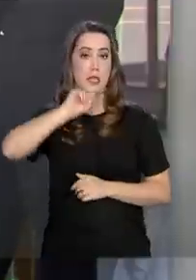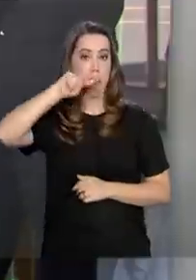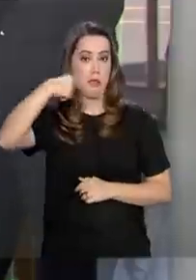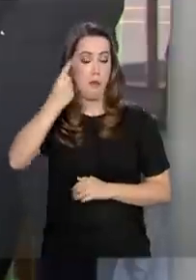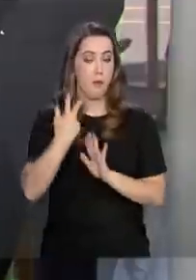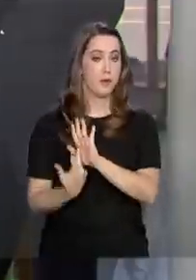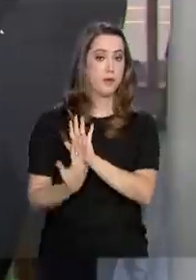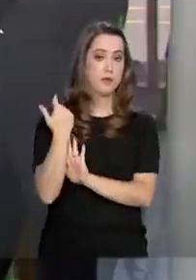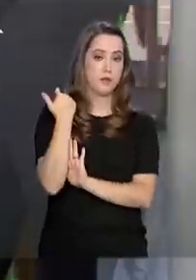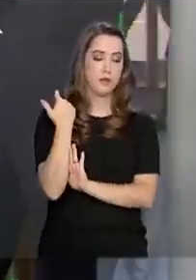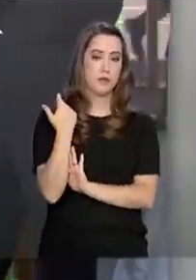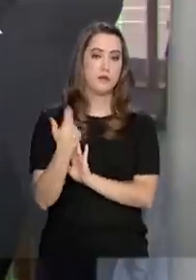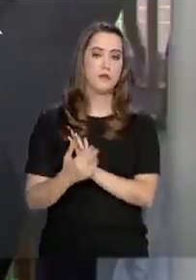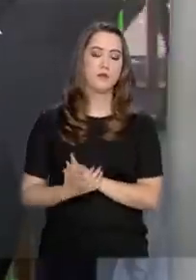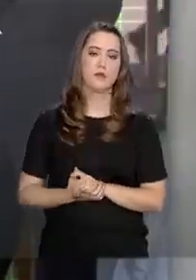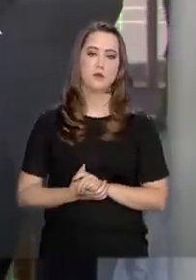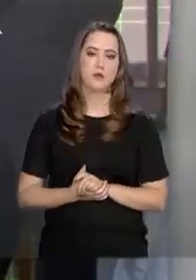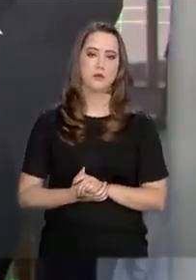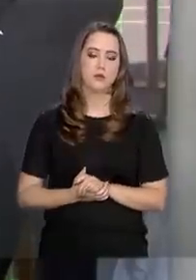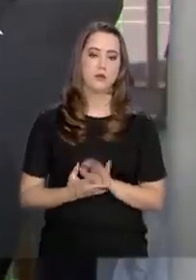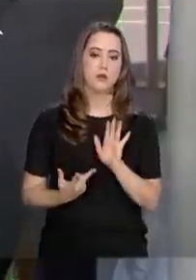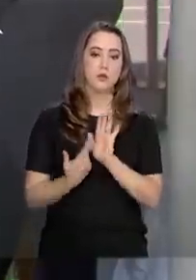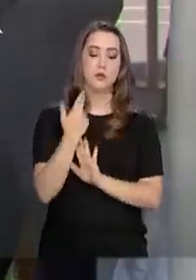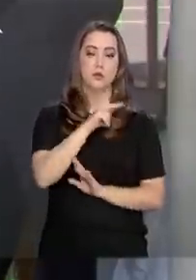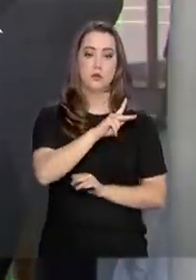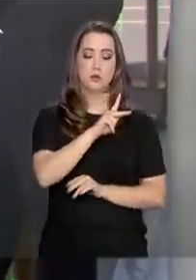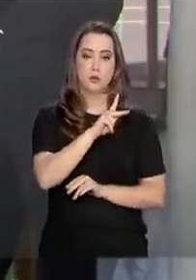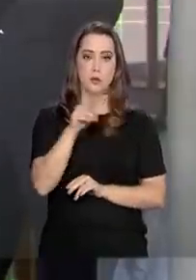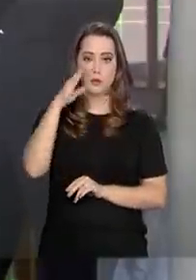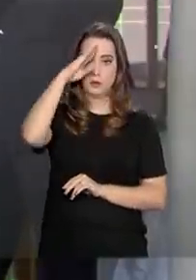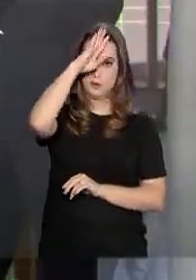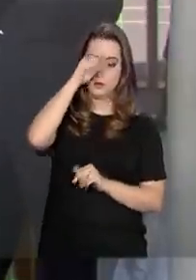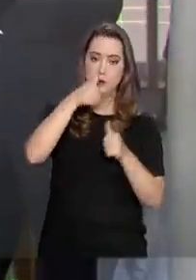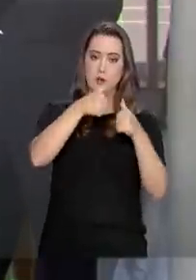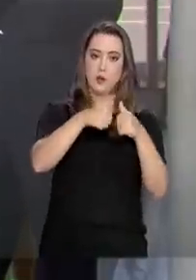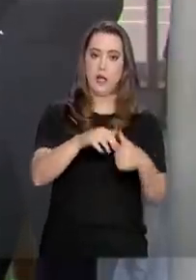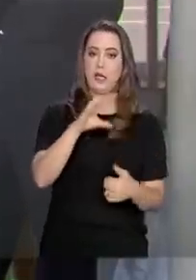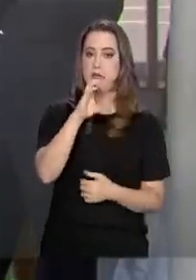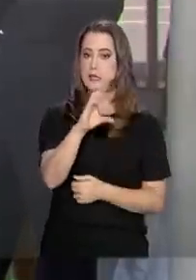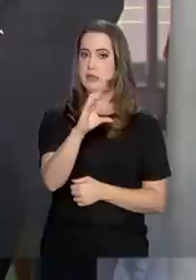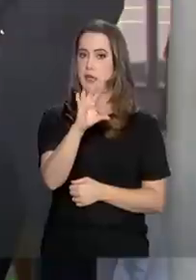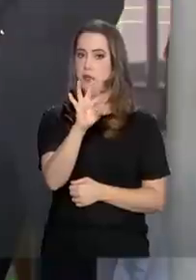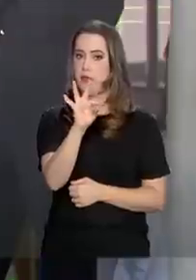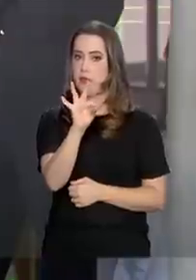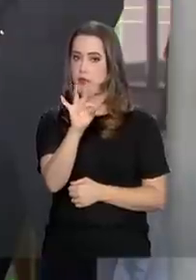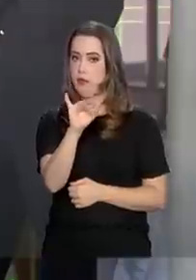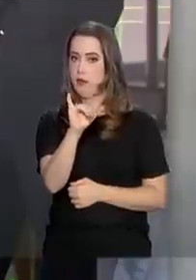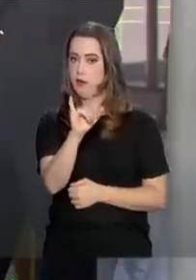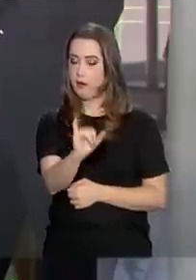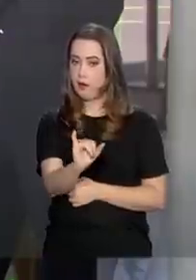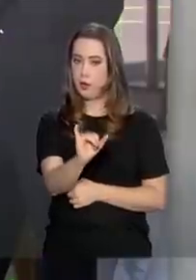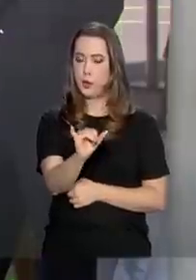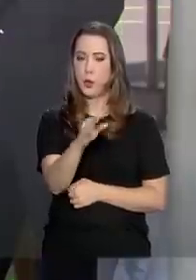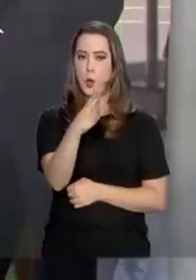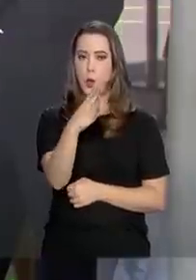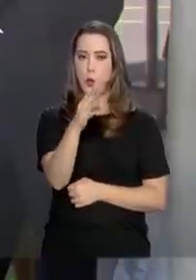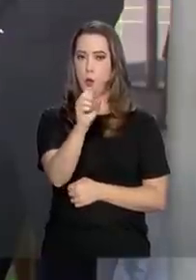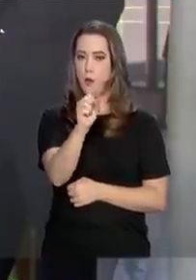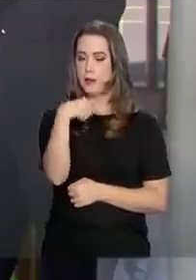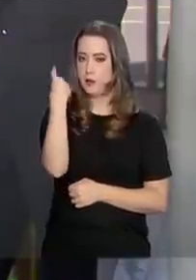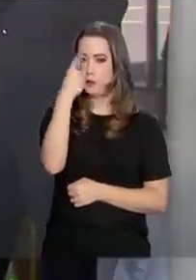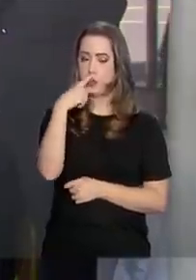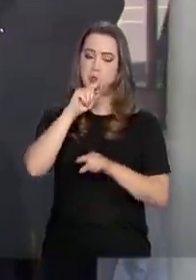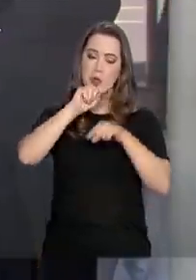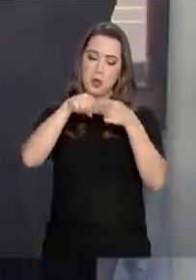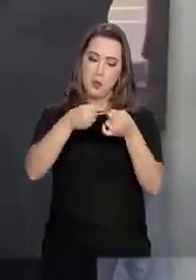da cirurgia, será encaminhado para o centro de terapia intensiva, onde deve permanecer por 48 horas. Depois disso, ele vai